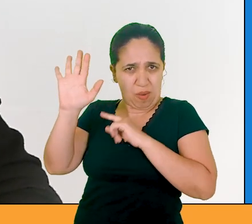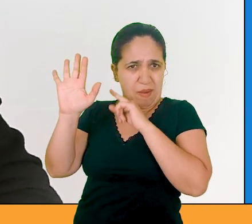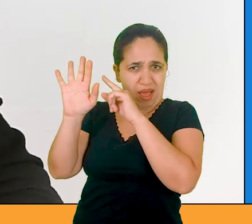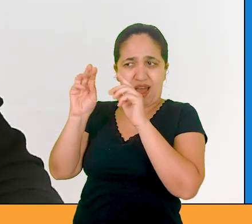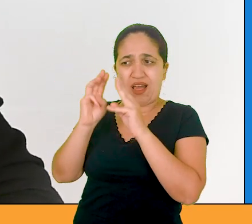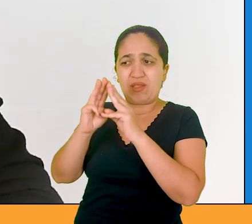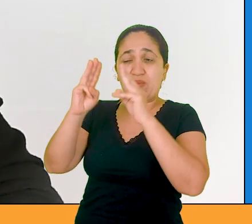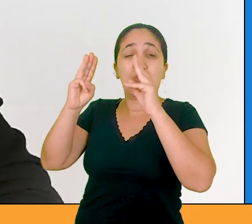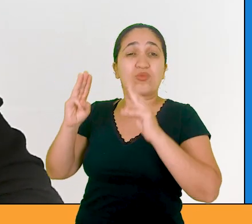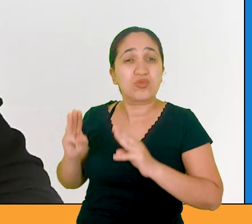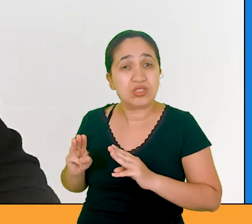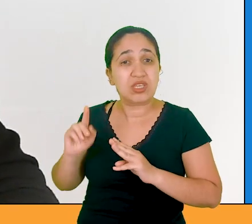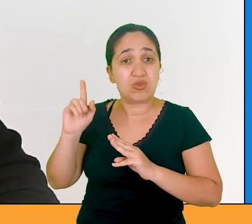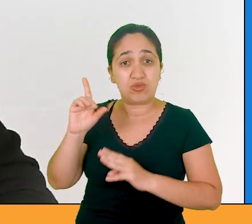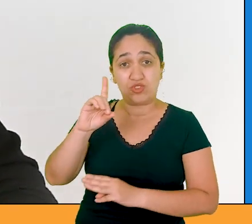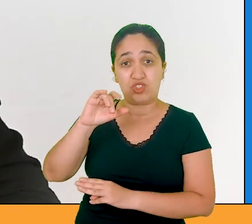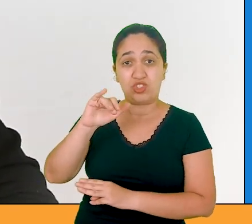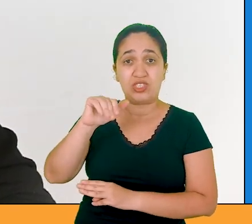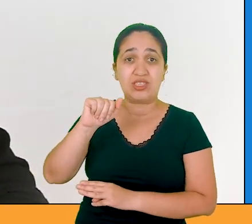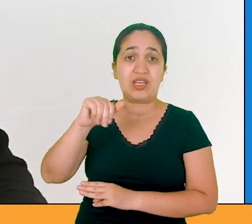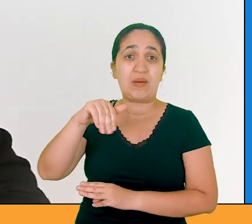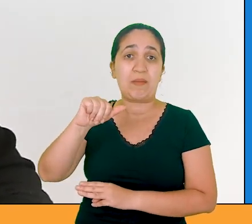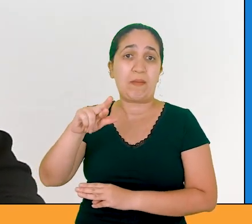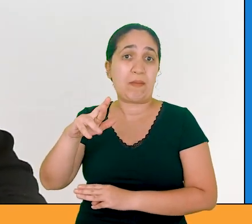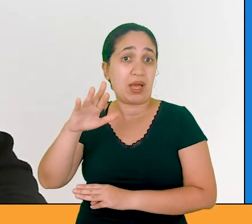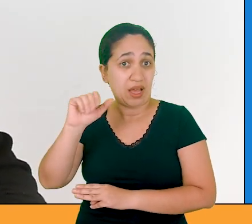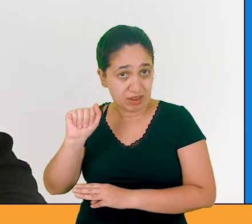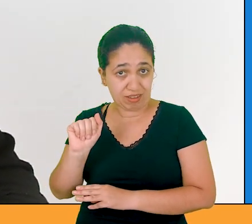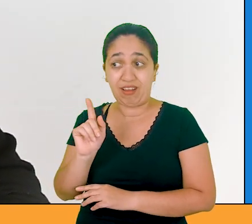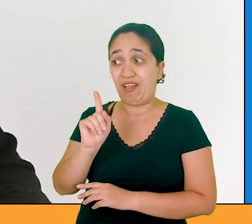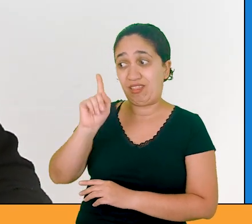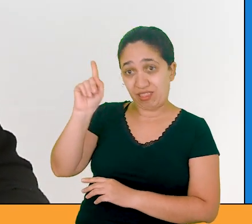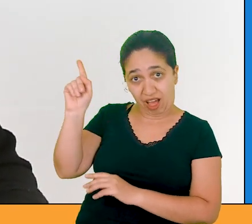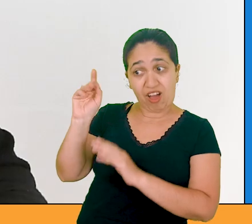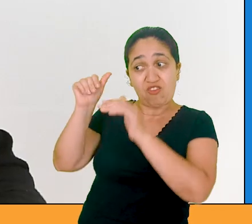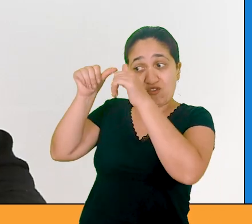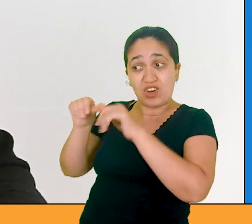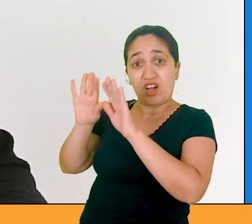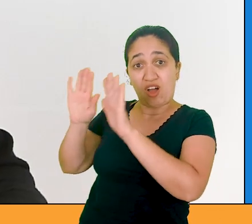no Museu da Dinamarca, o Museu Nacional ali em Copenhague.